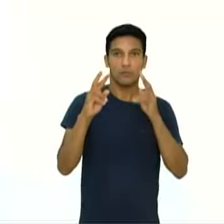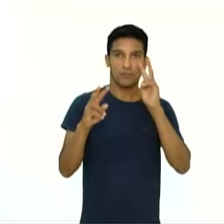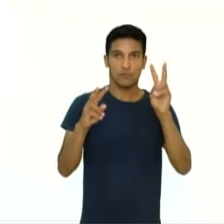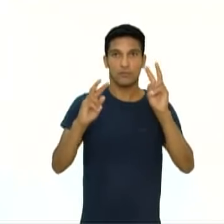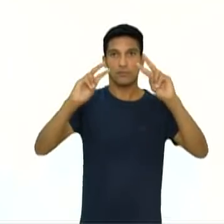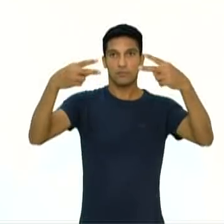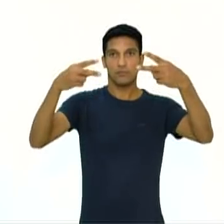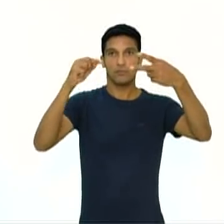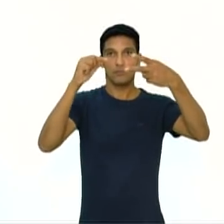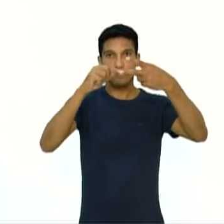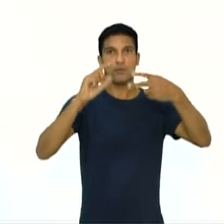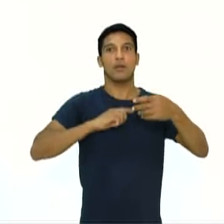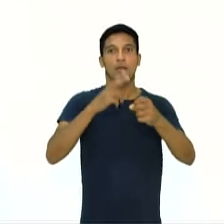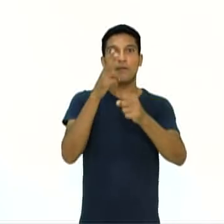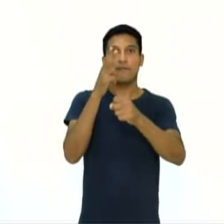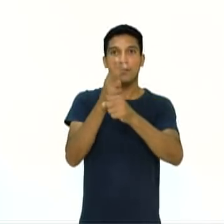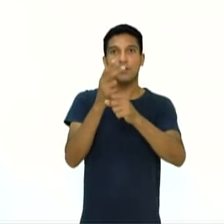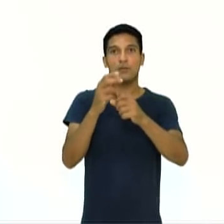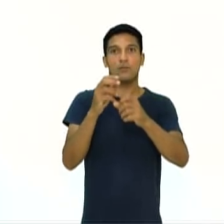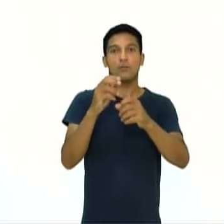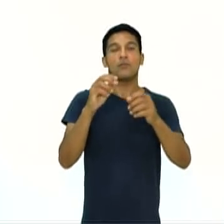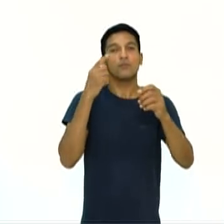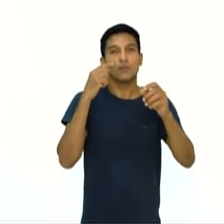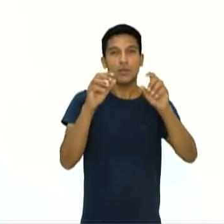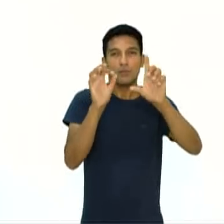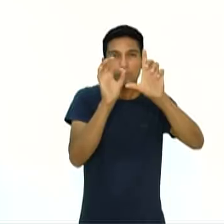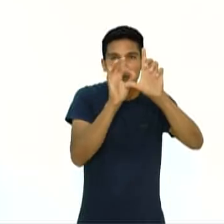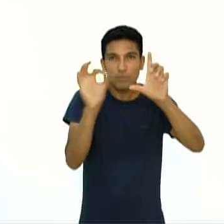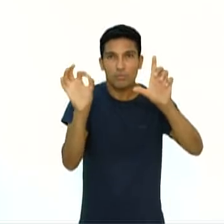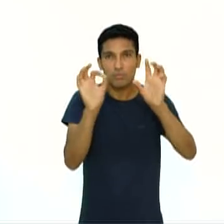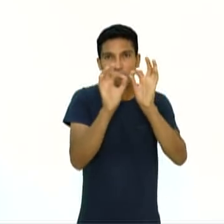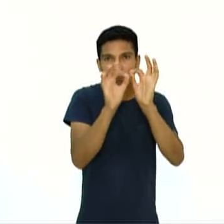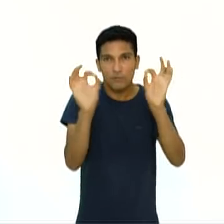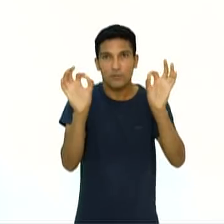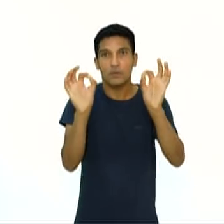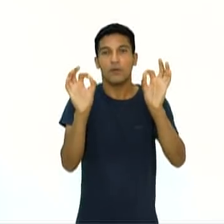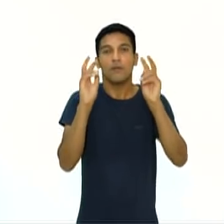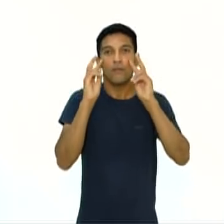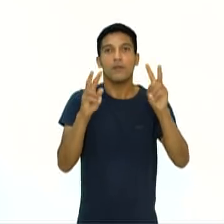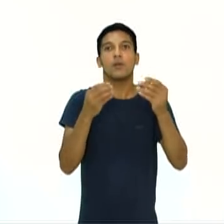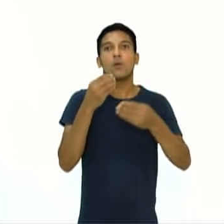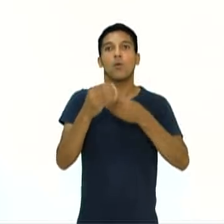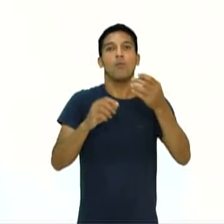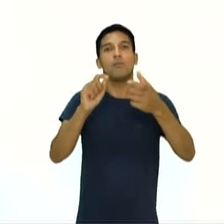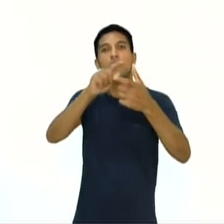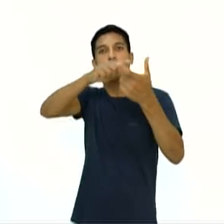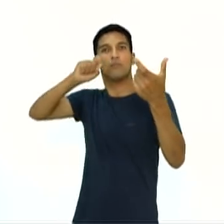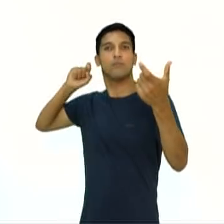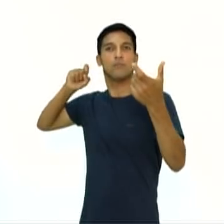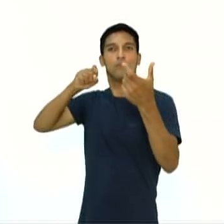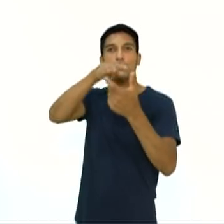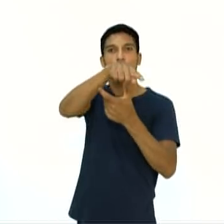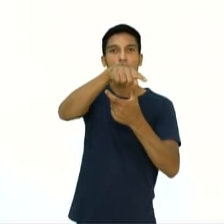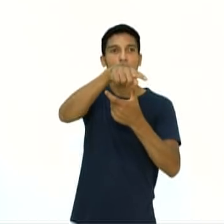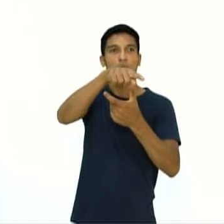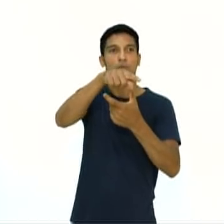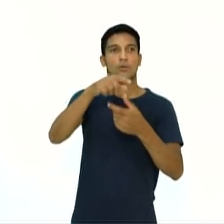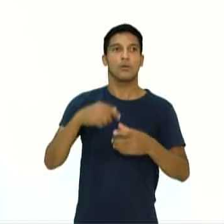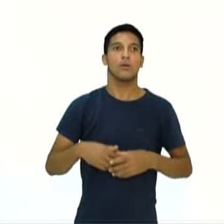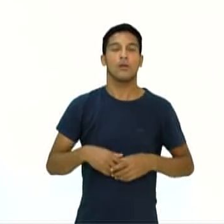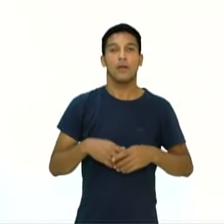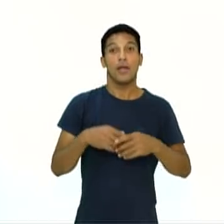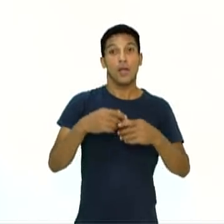vídeos para vocês aprenderem um pouquinho mais sobre o tiro com arco. O primeiro explica um pouquinho mais